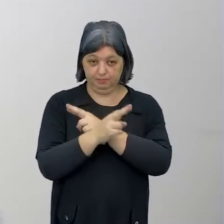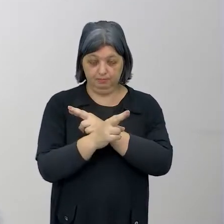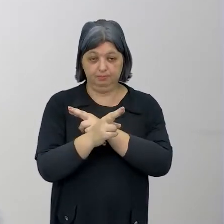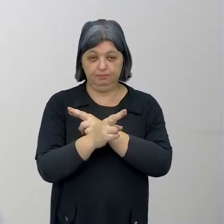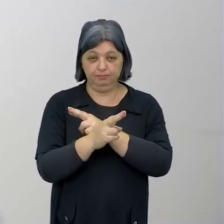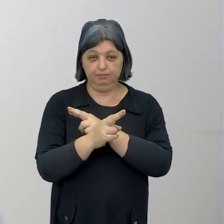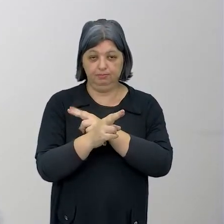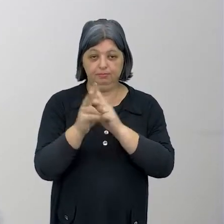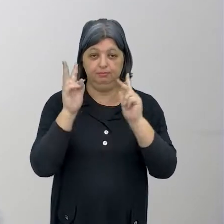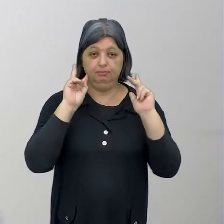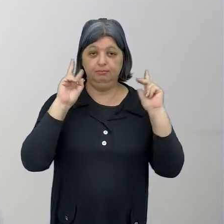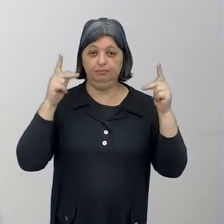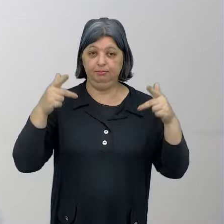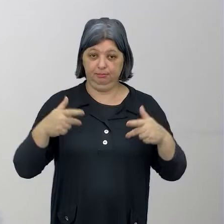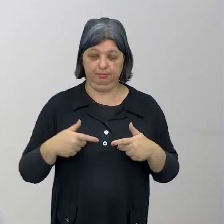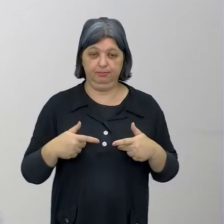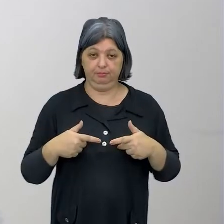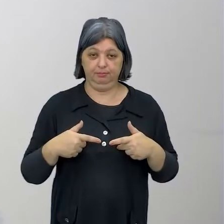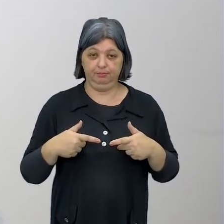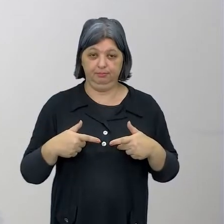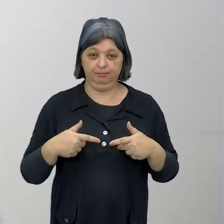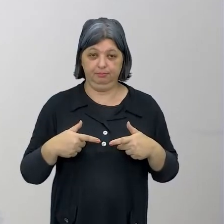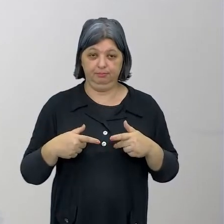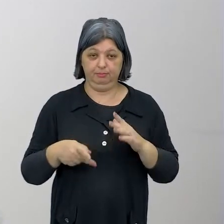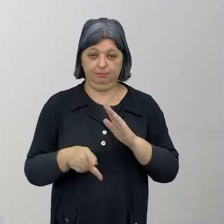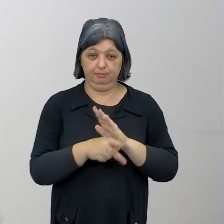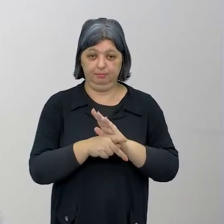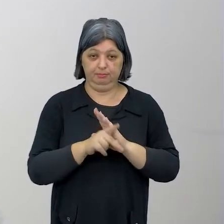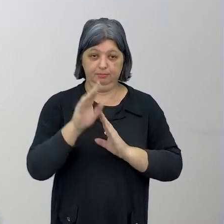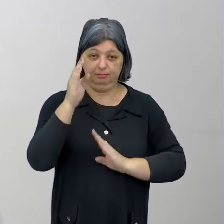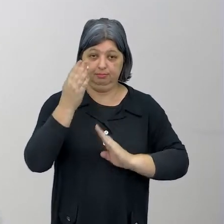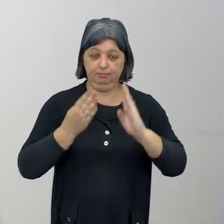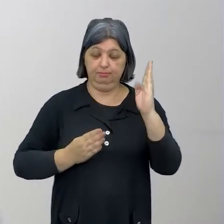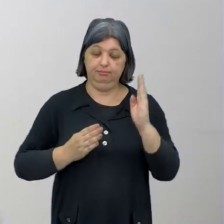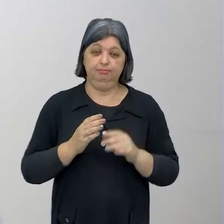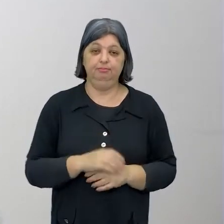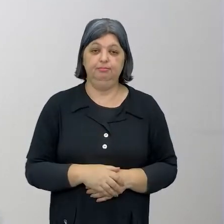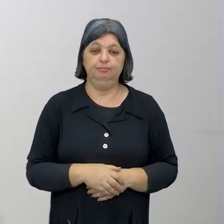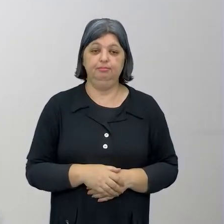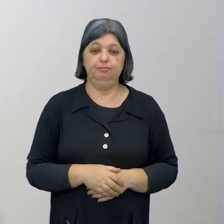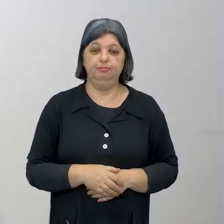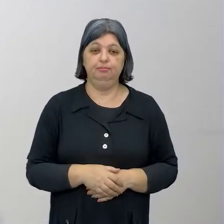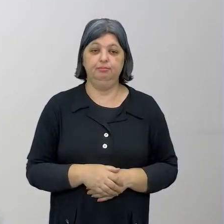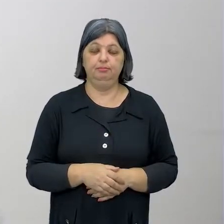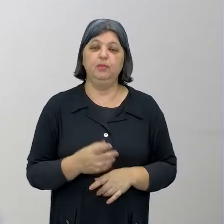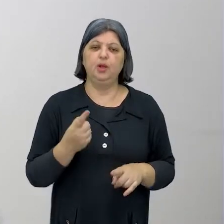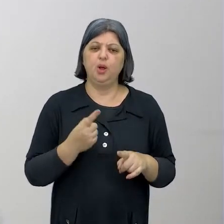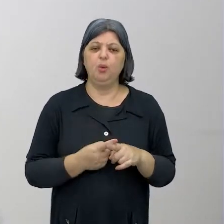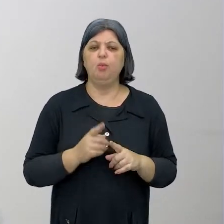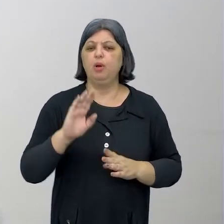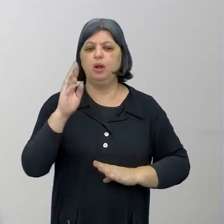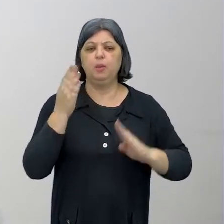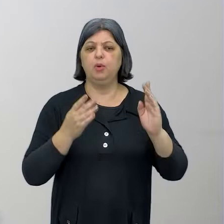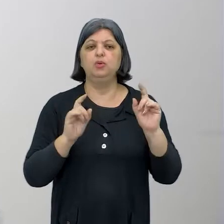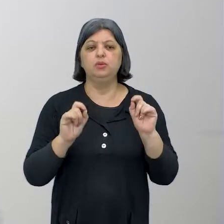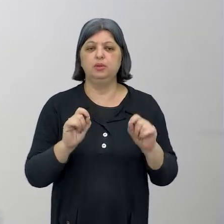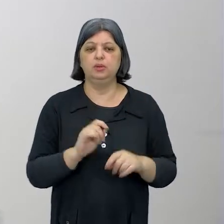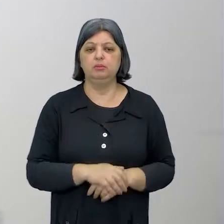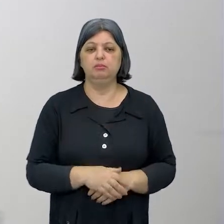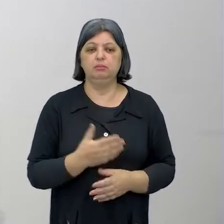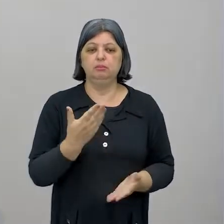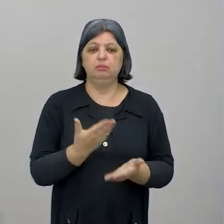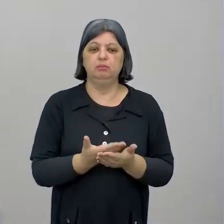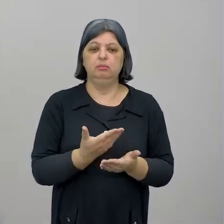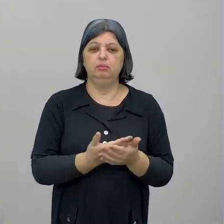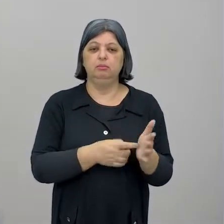as humanidades e a biologia. Porque a biologia, né, Pri, me corrija se eu estiver errado, estuda a